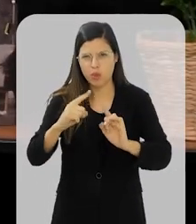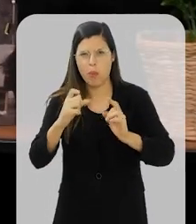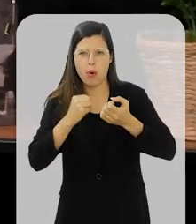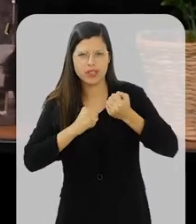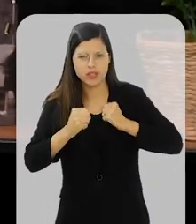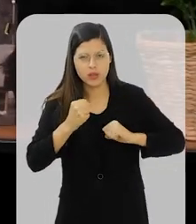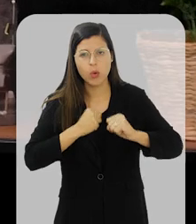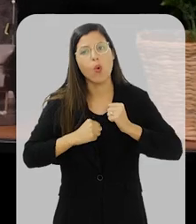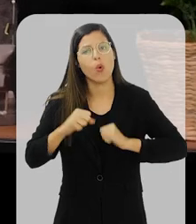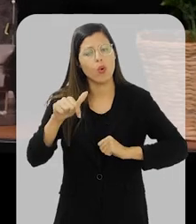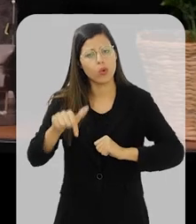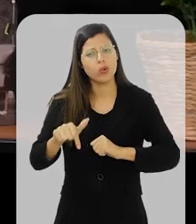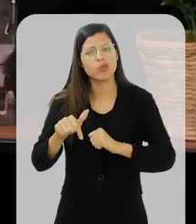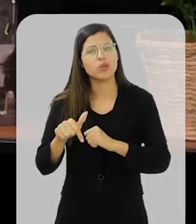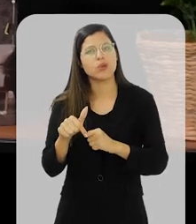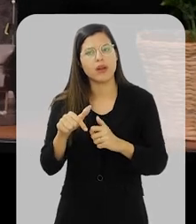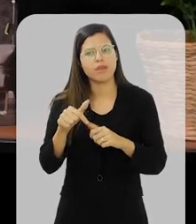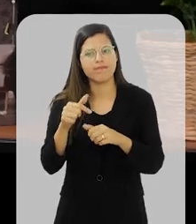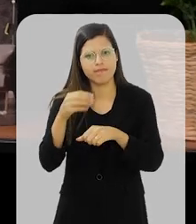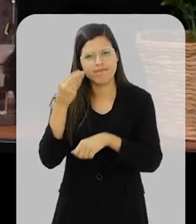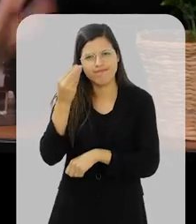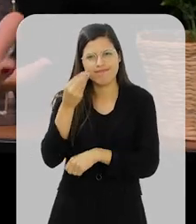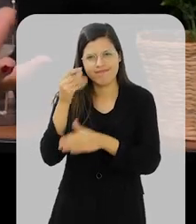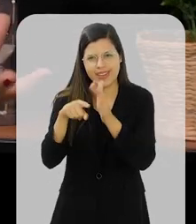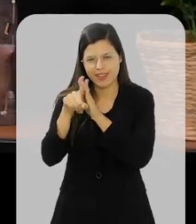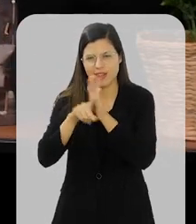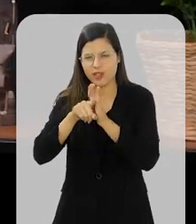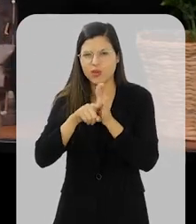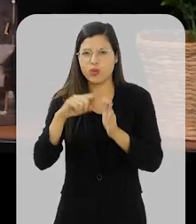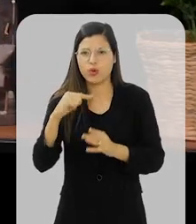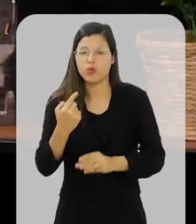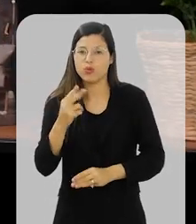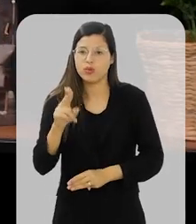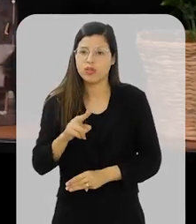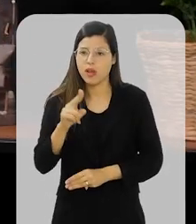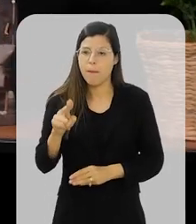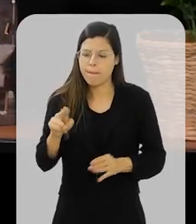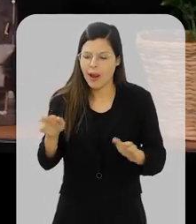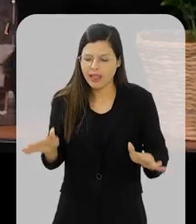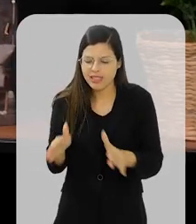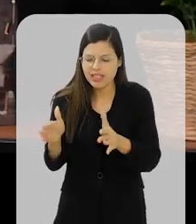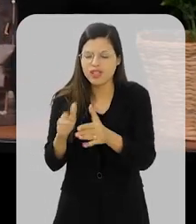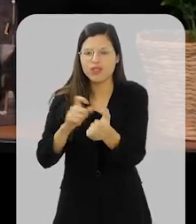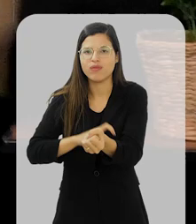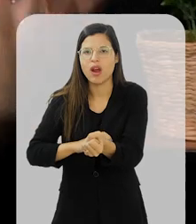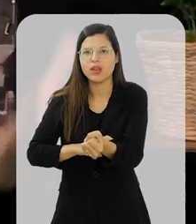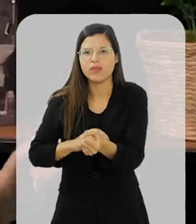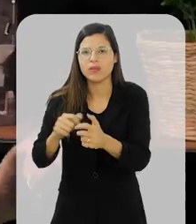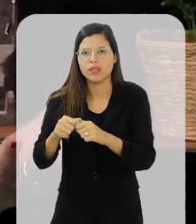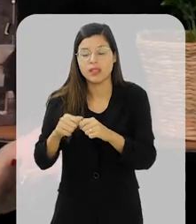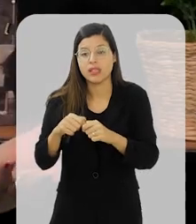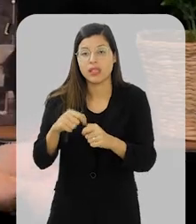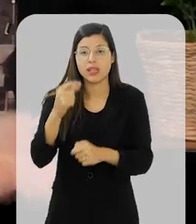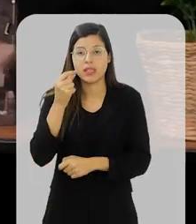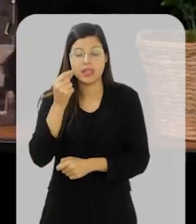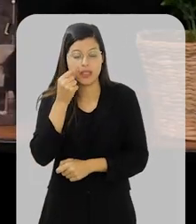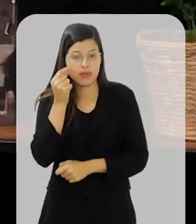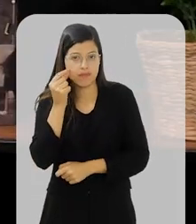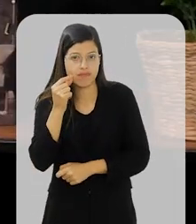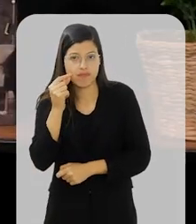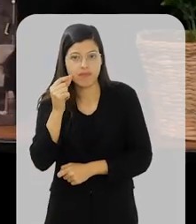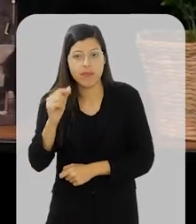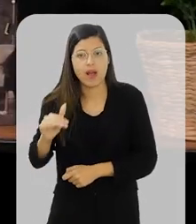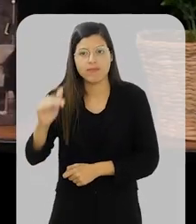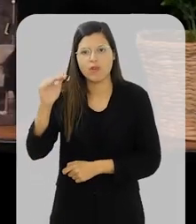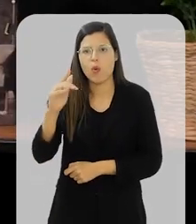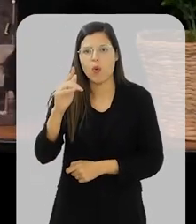esse foi o procedimento que nós utilizamos para induzir um estresse que fez com que esses animais, na idade adulta,